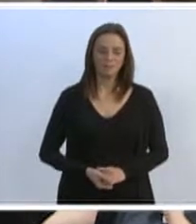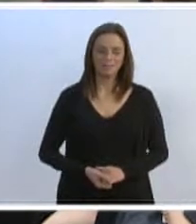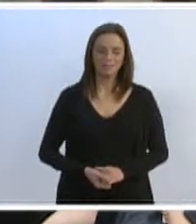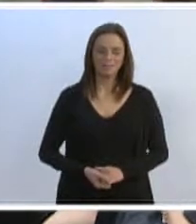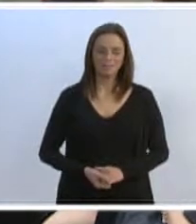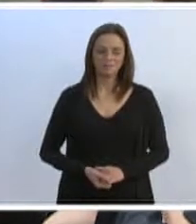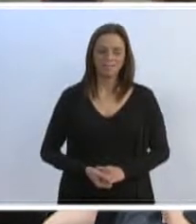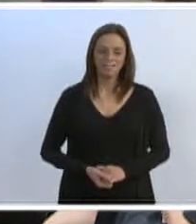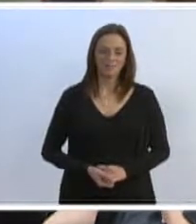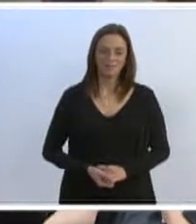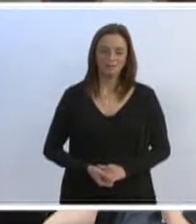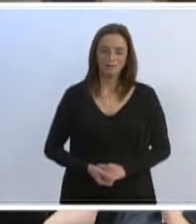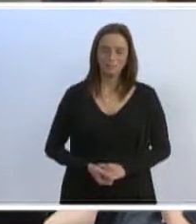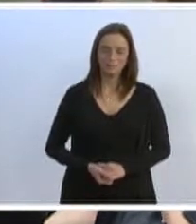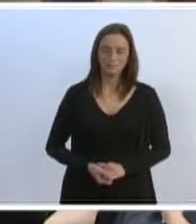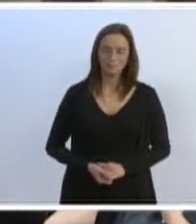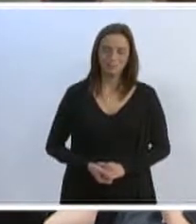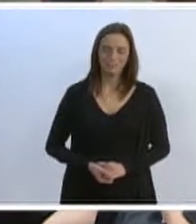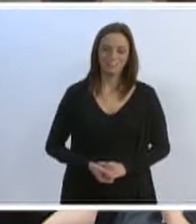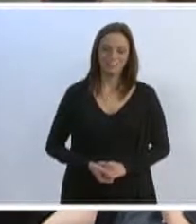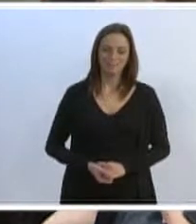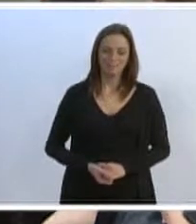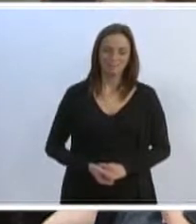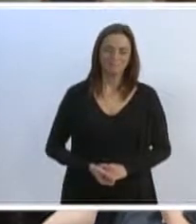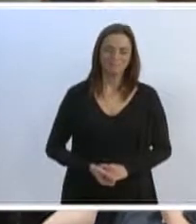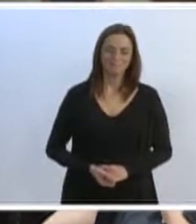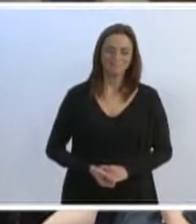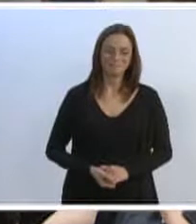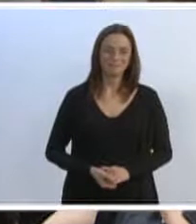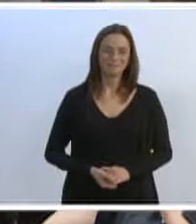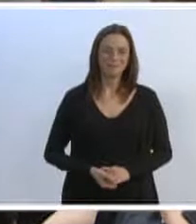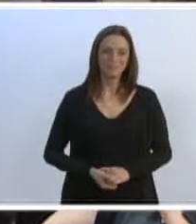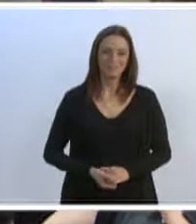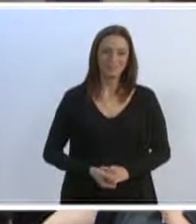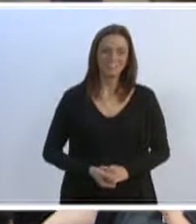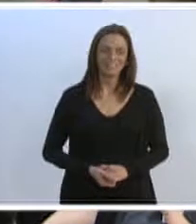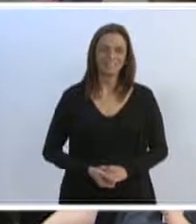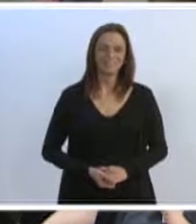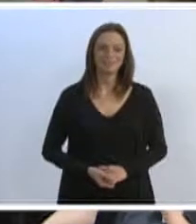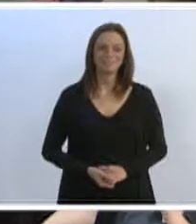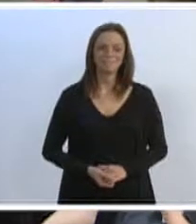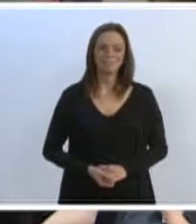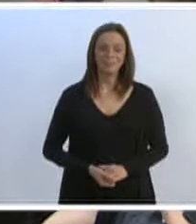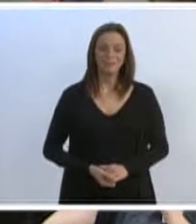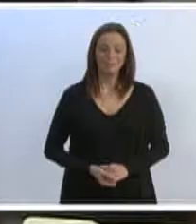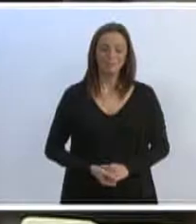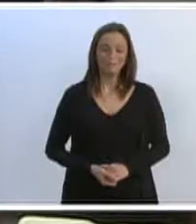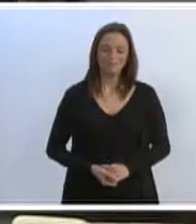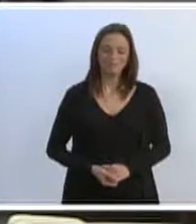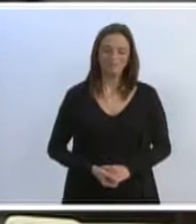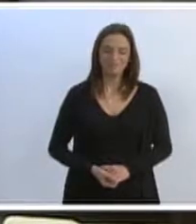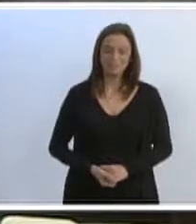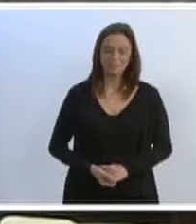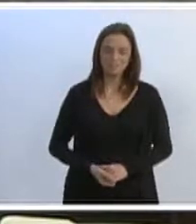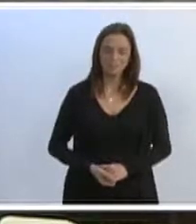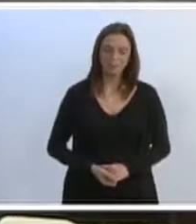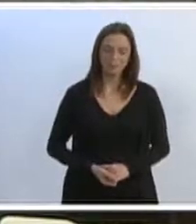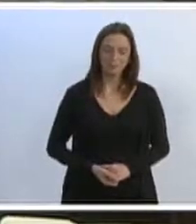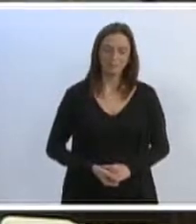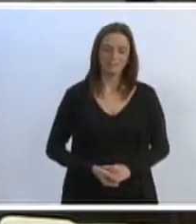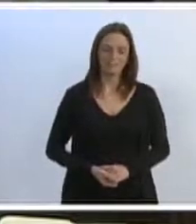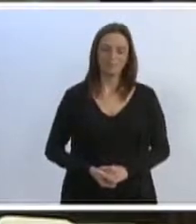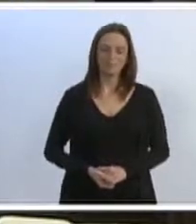viabilizado através da Biblioteca Pública do Estado e, obviamente, com a Fundação Cultural, a gente ganha um presente e